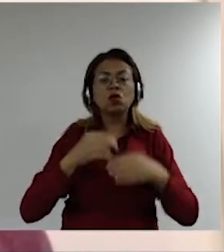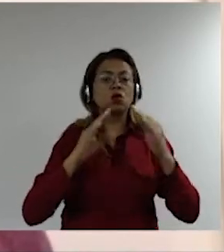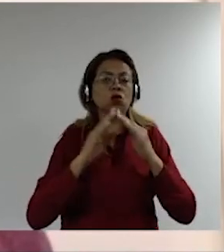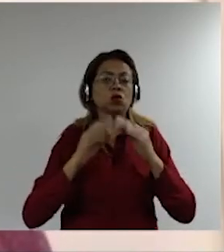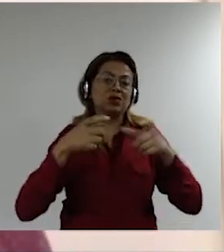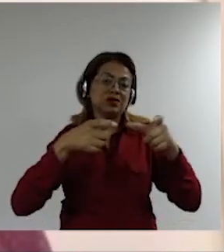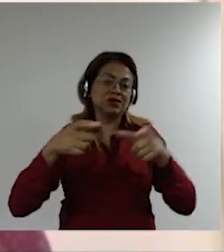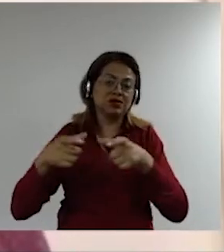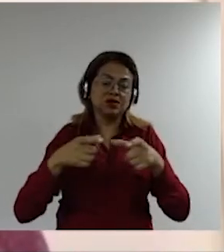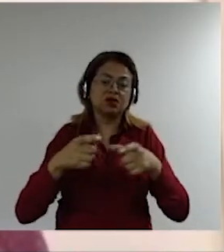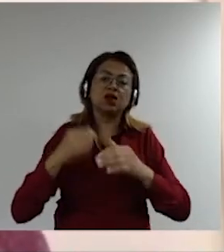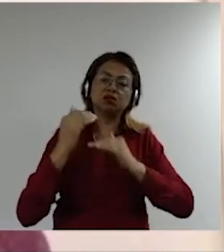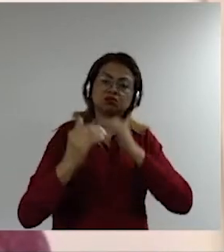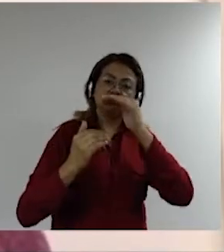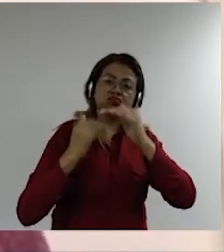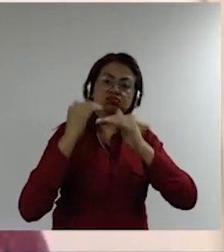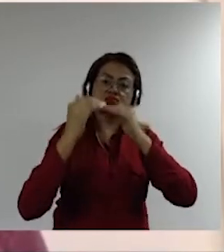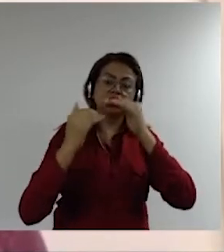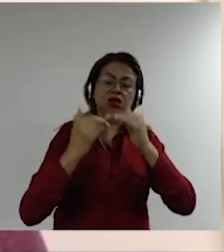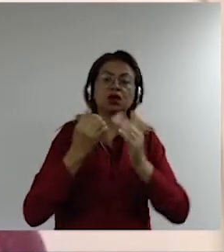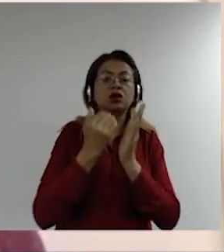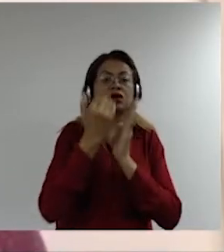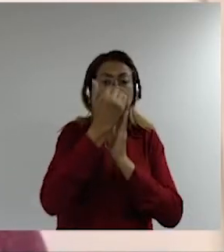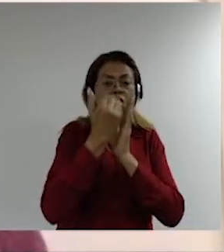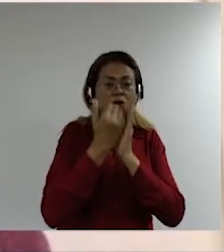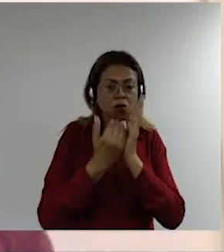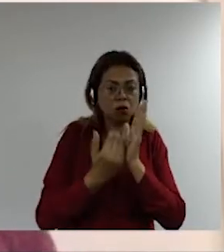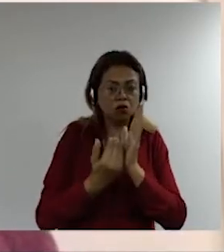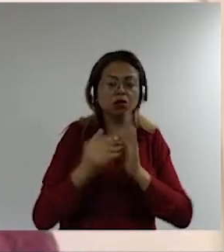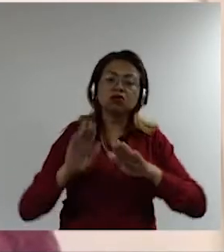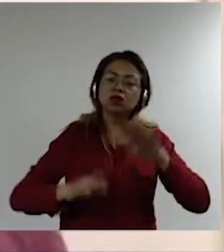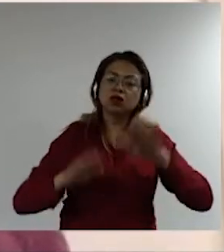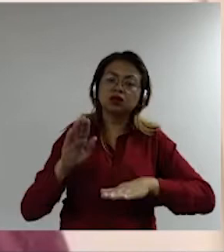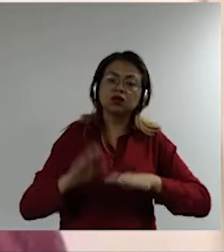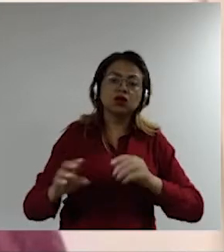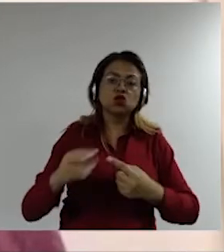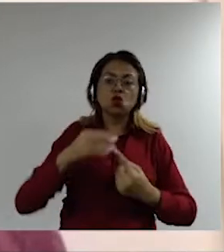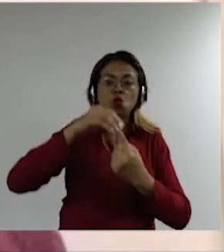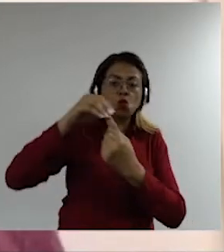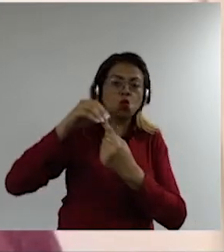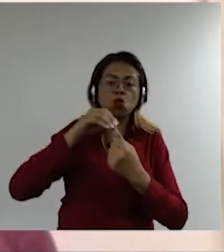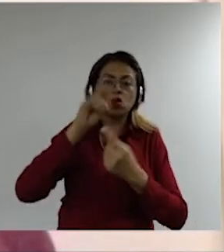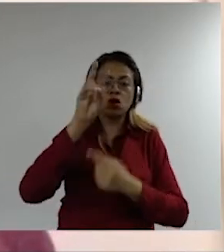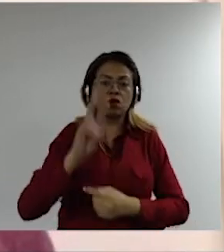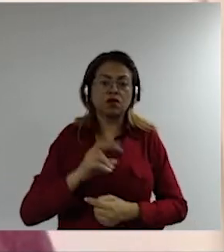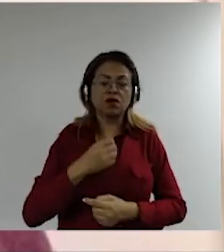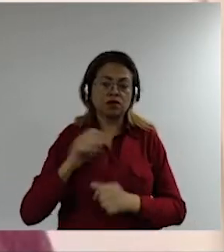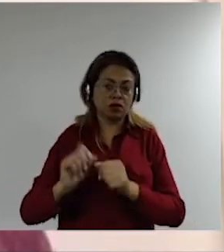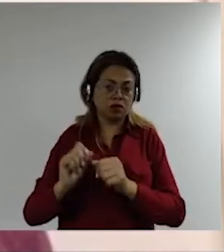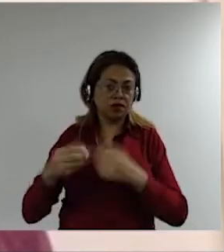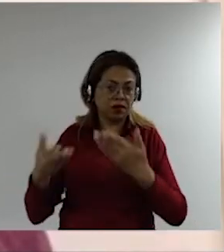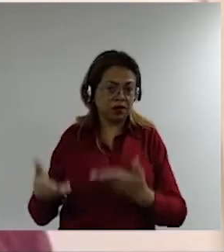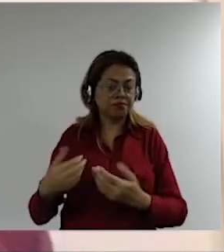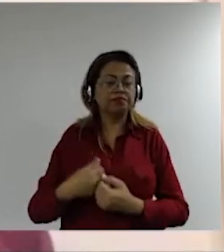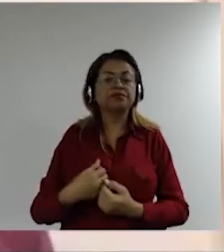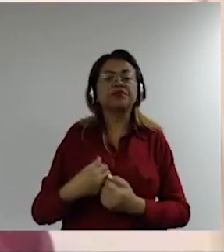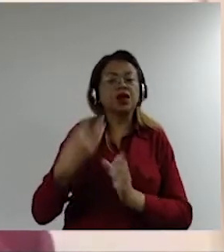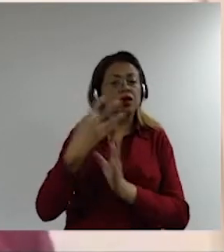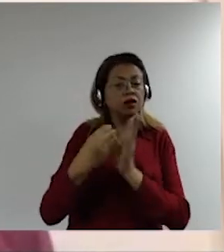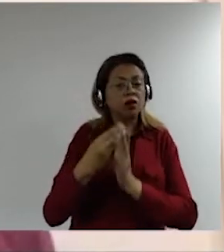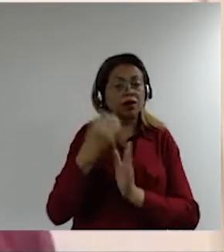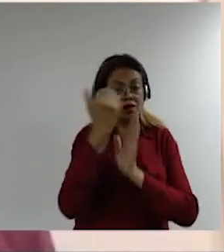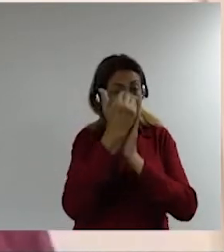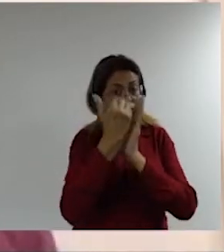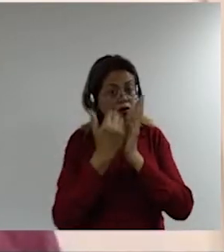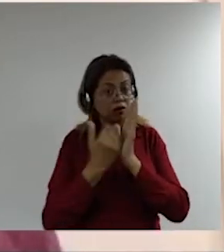que para muitos é a primeira e para muitos talvez até a única vez em que eles o fazem. E é exatamente essa